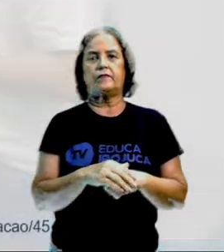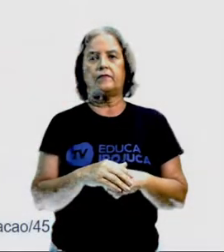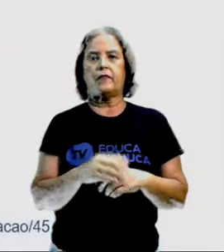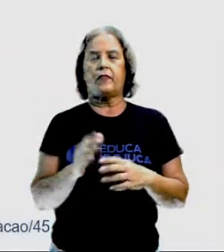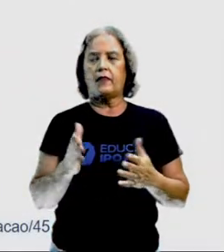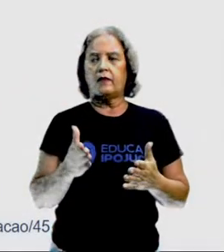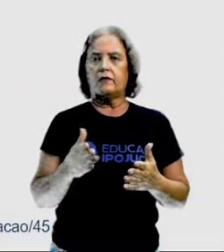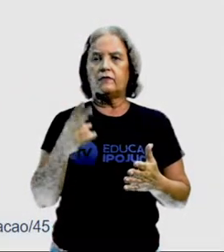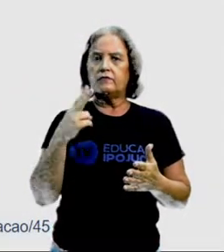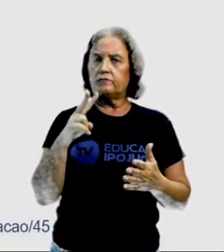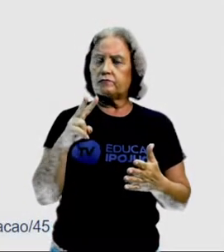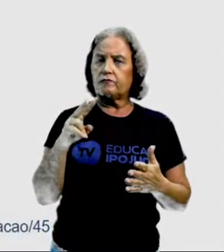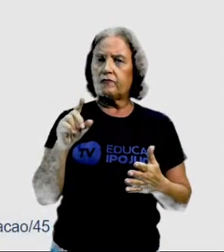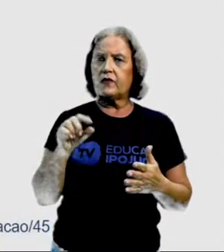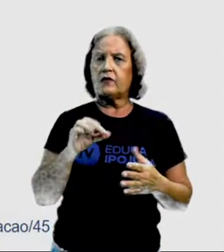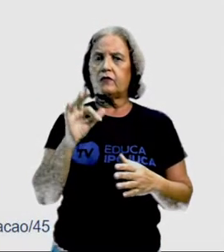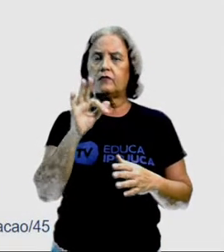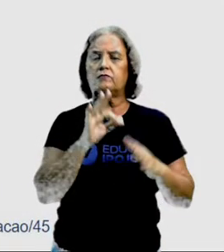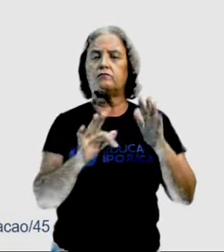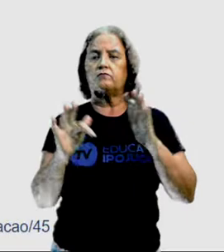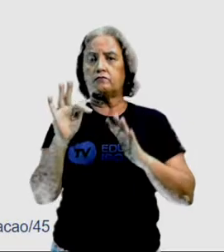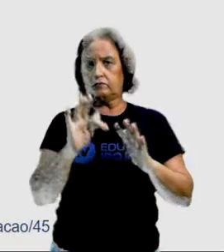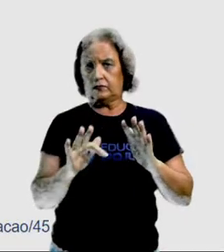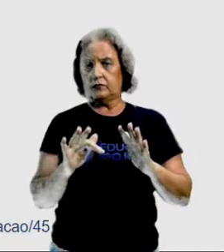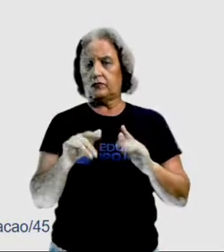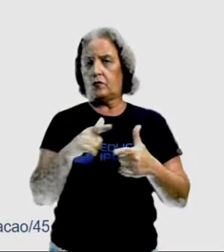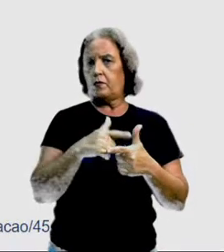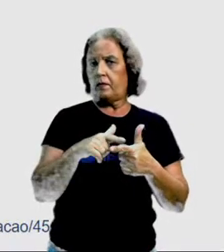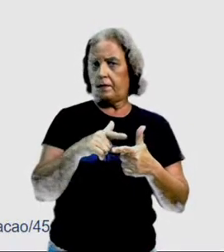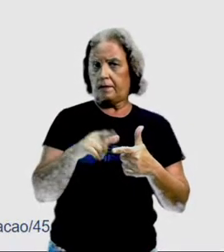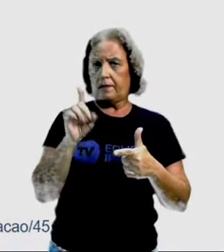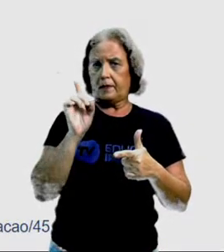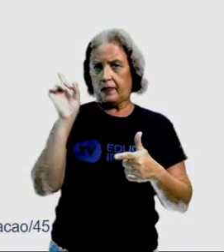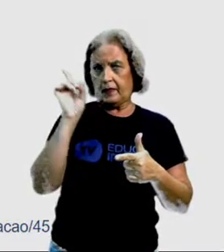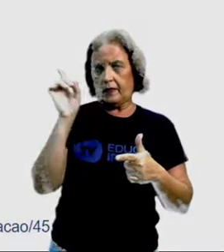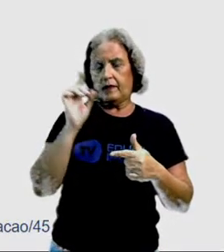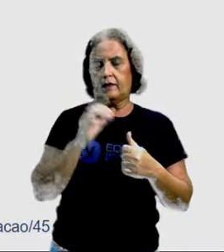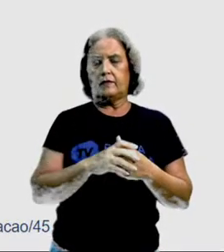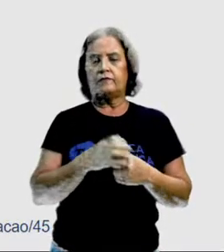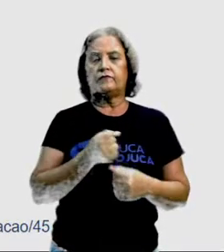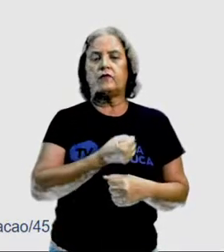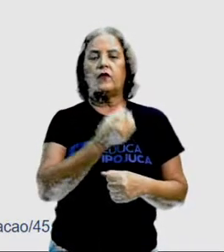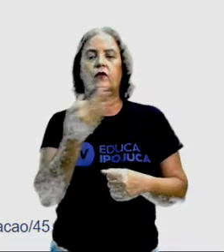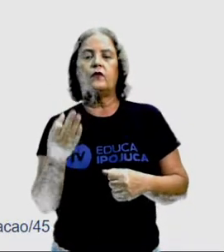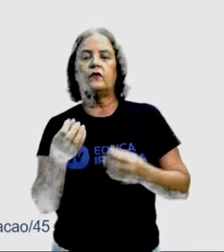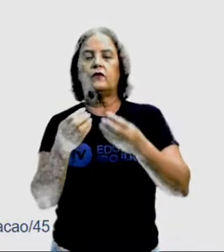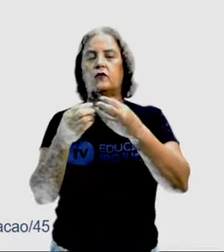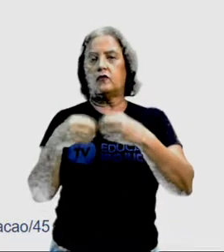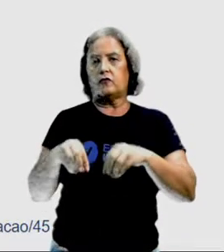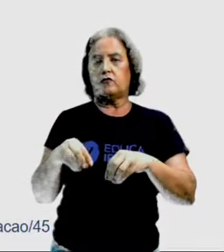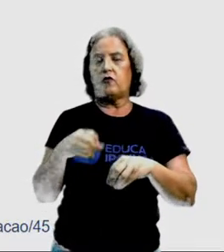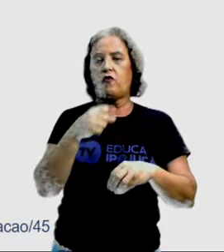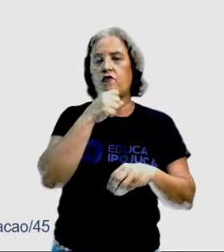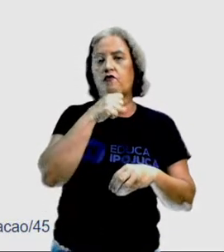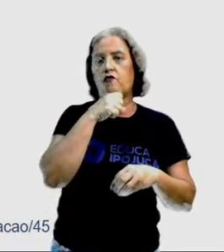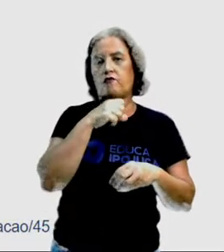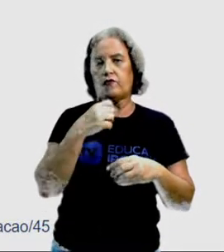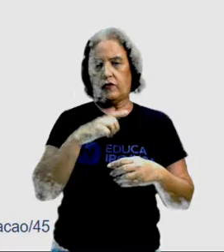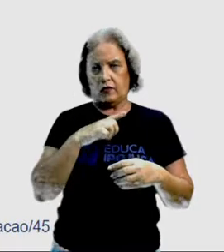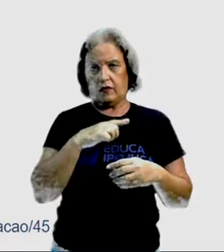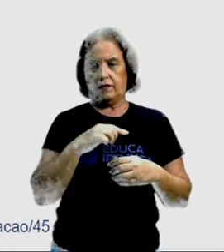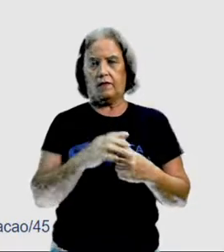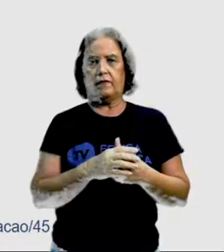Vamos observar essas estratégias de elaboração de problemas aqui. Quantidade de ovos que vovô tem? Se